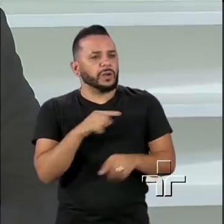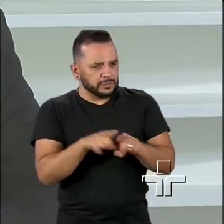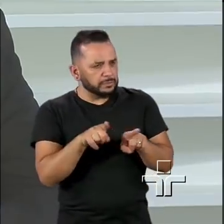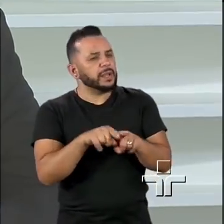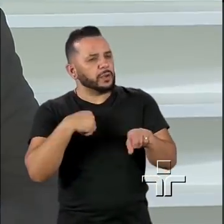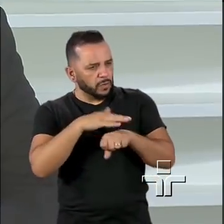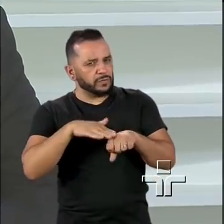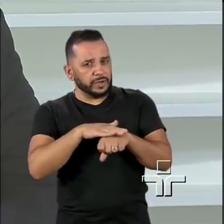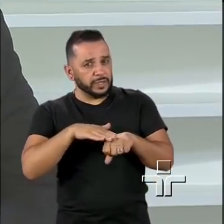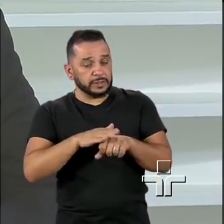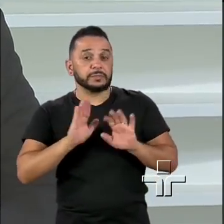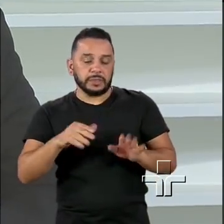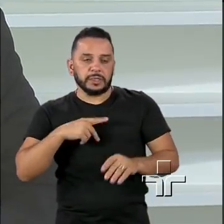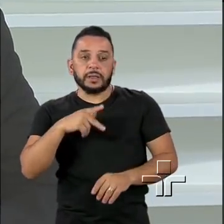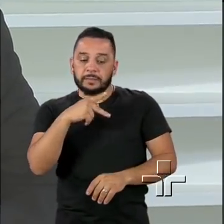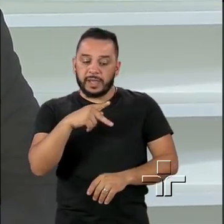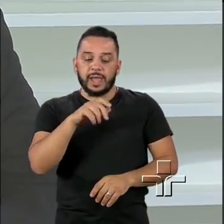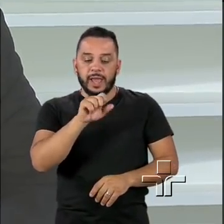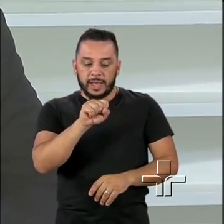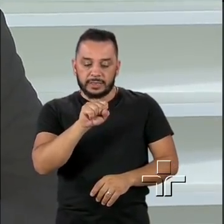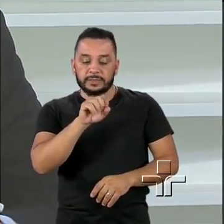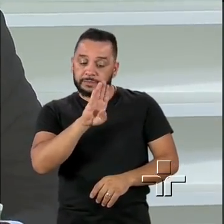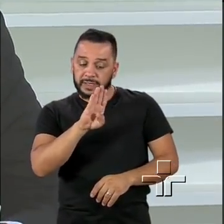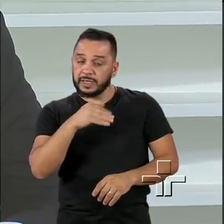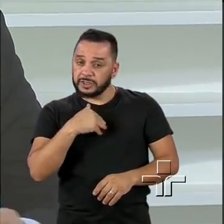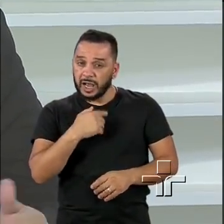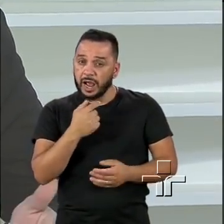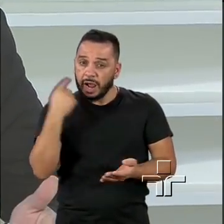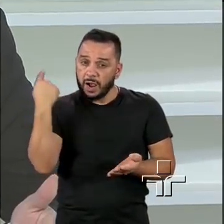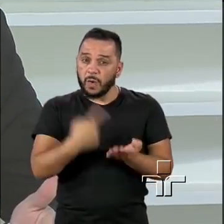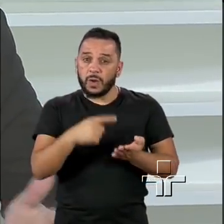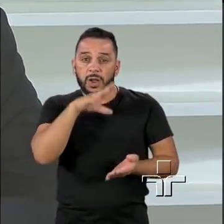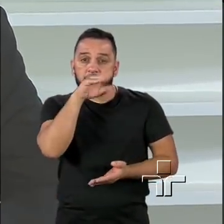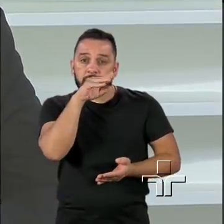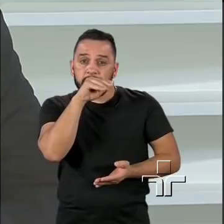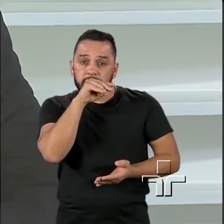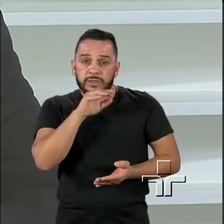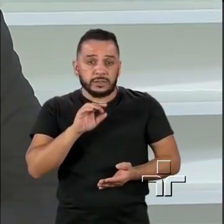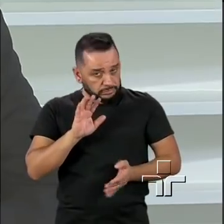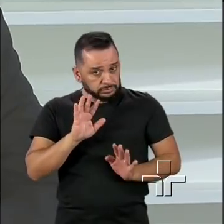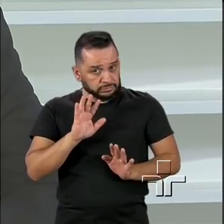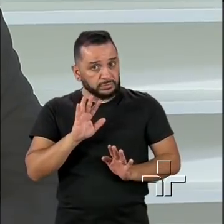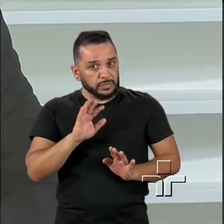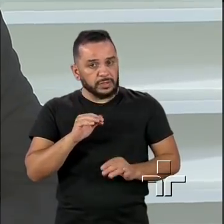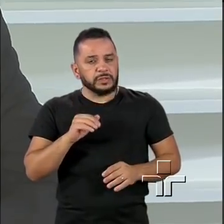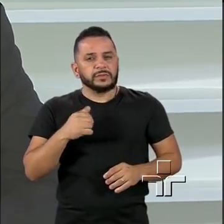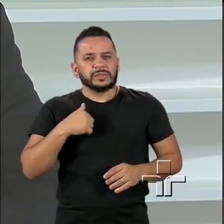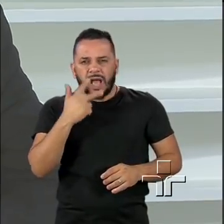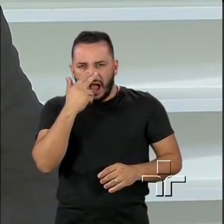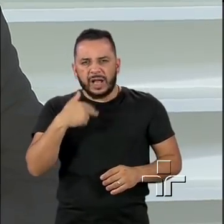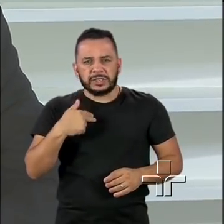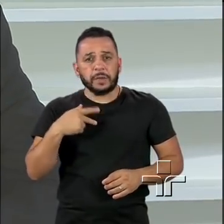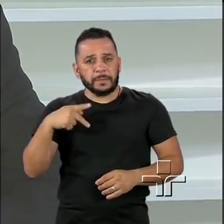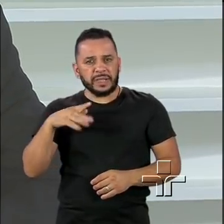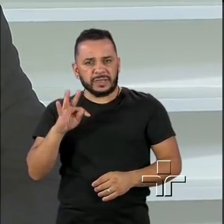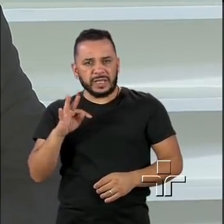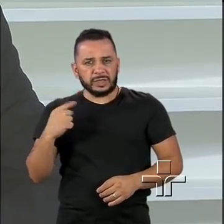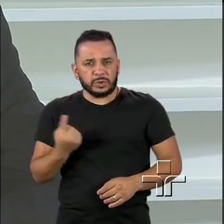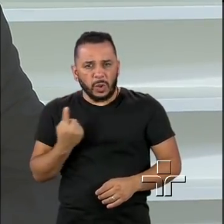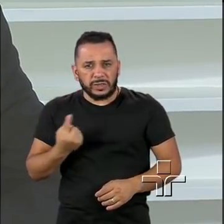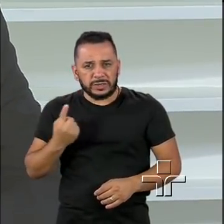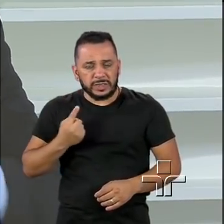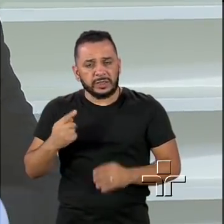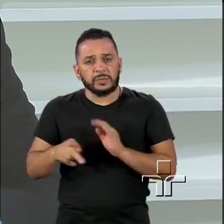O PSB está muito próximo de fechar, inclusive, com o Ciro Gomes. Como é que o senhor acha que o PT vai entrar sozinho nessa disputa